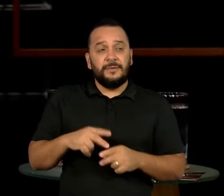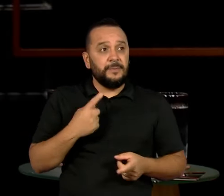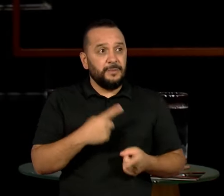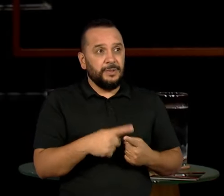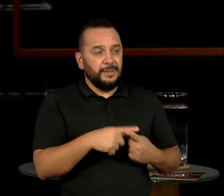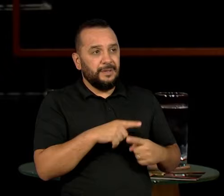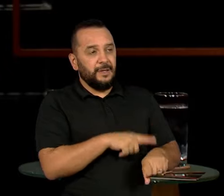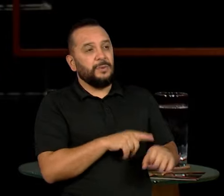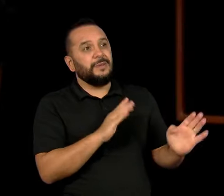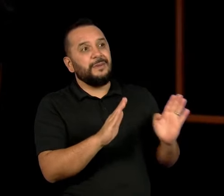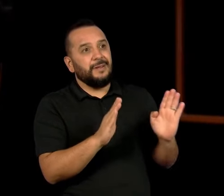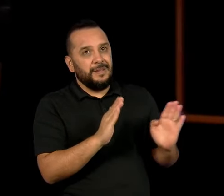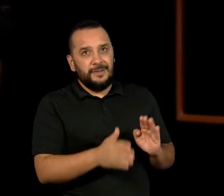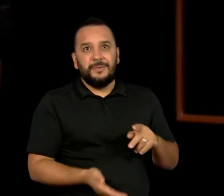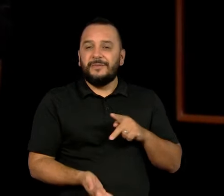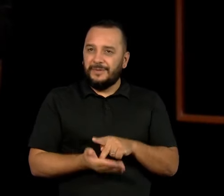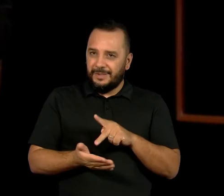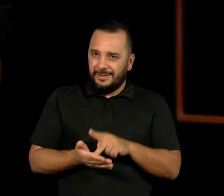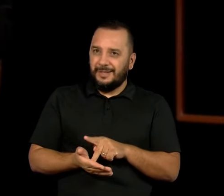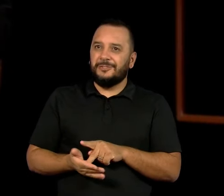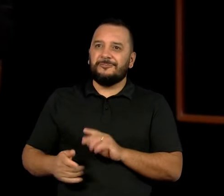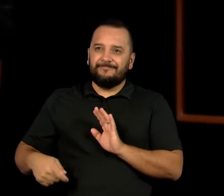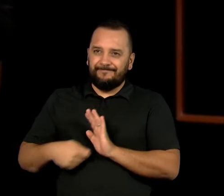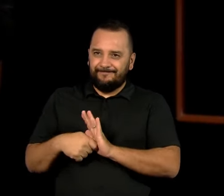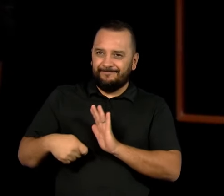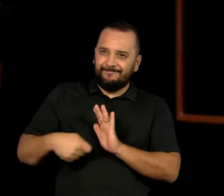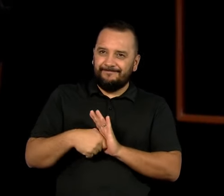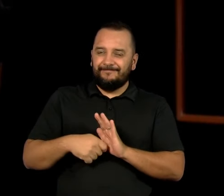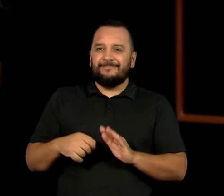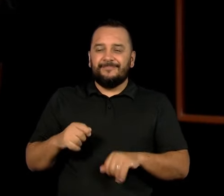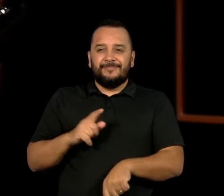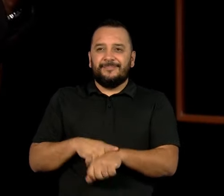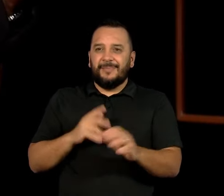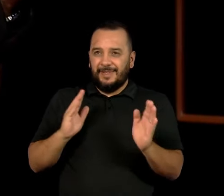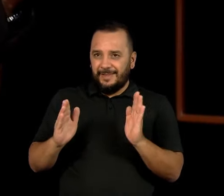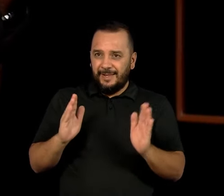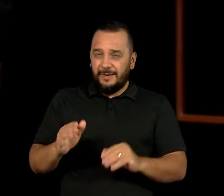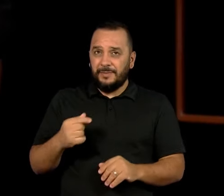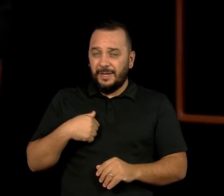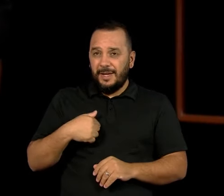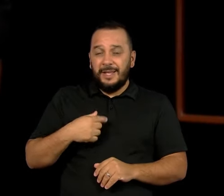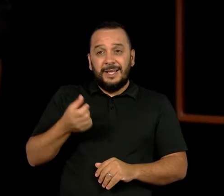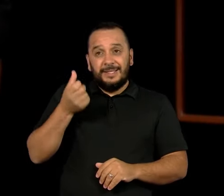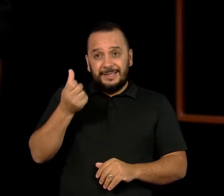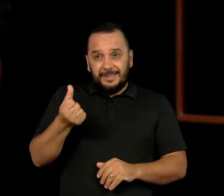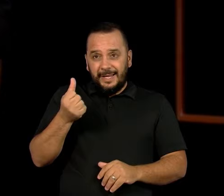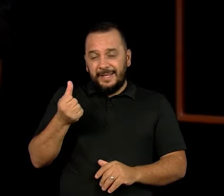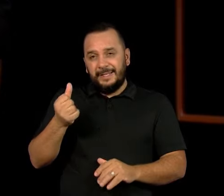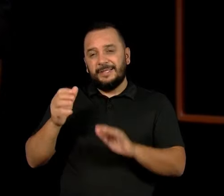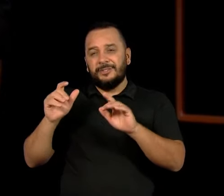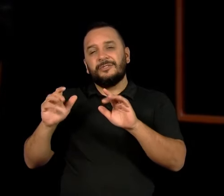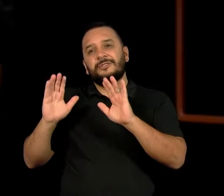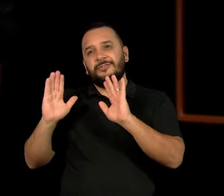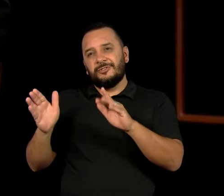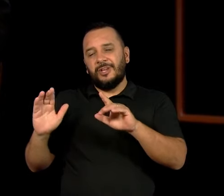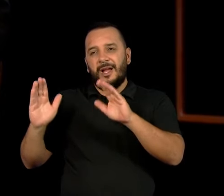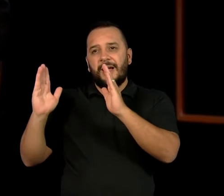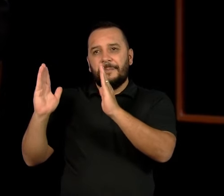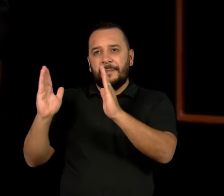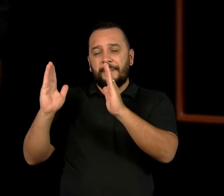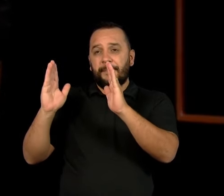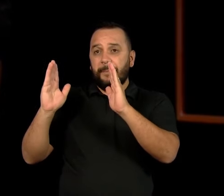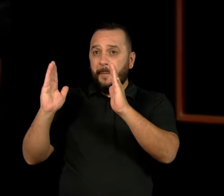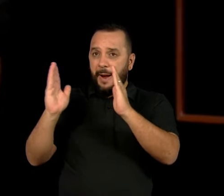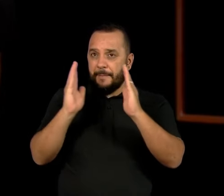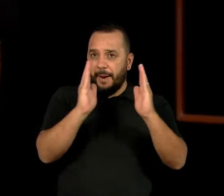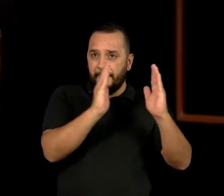do tempo, né? Também, né? Sim, e exatamente, que eram 6 capítulos por semana. Então, assim, aprendi muito ali com o